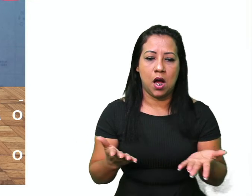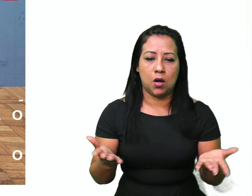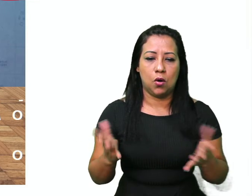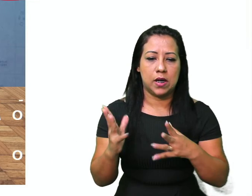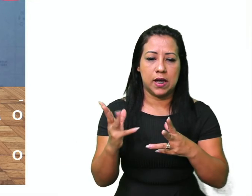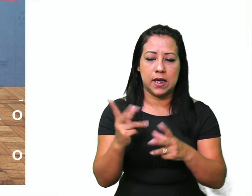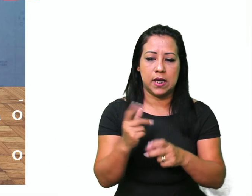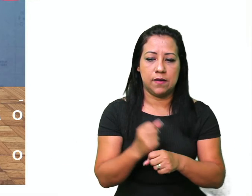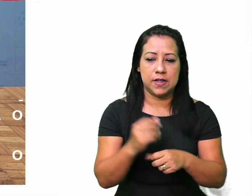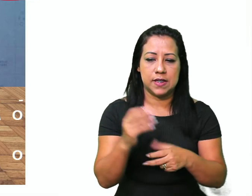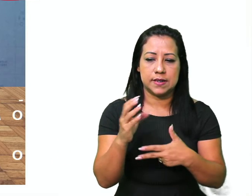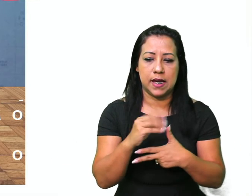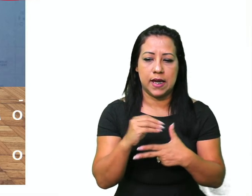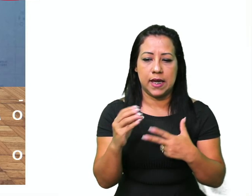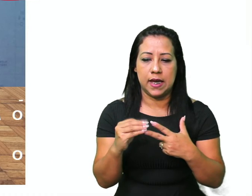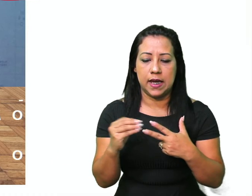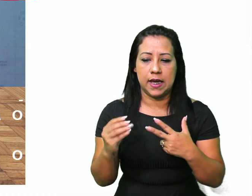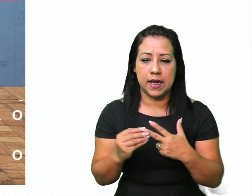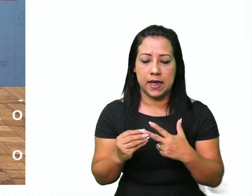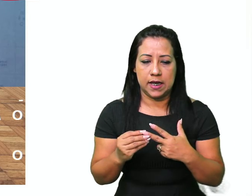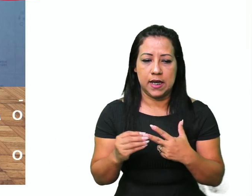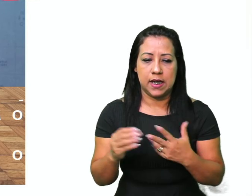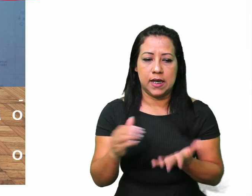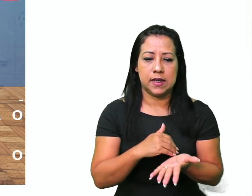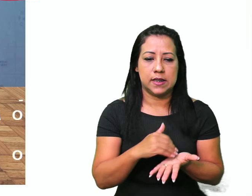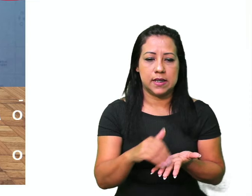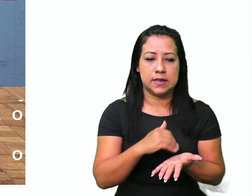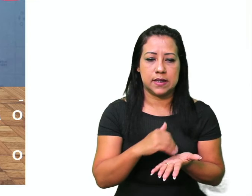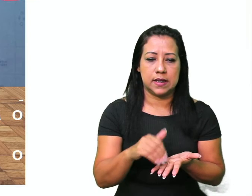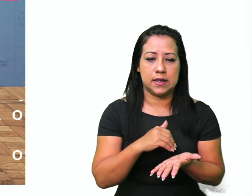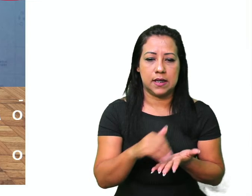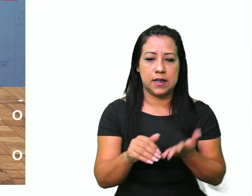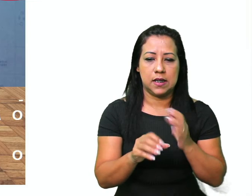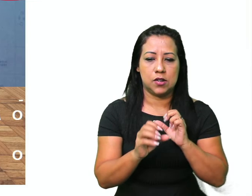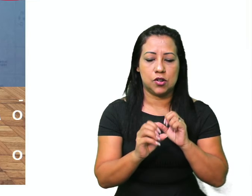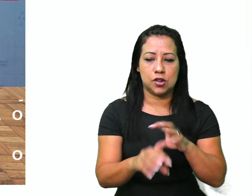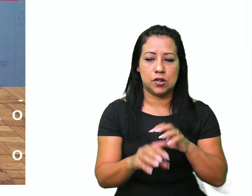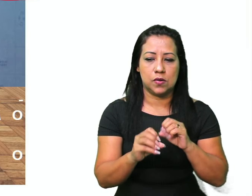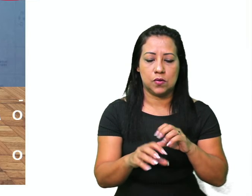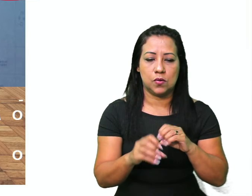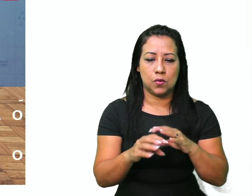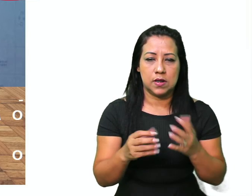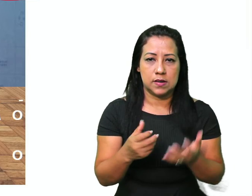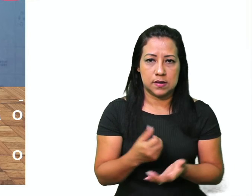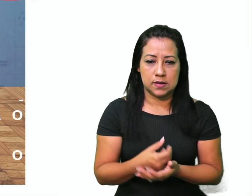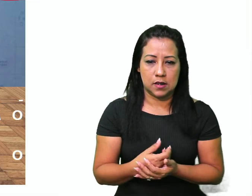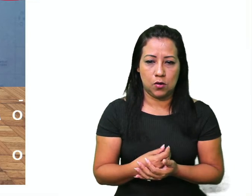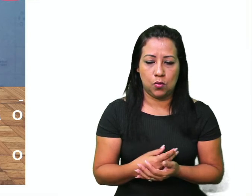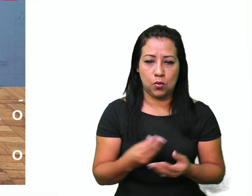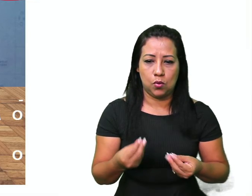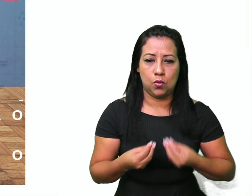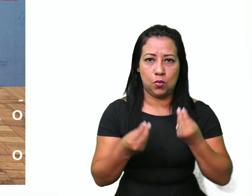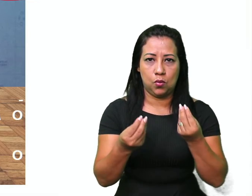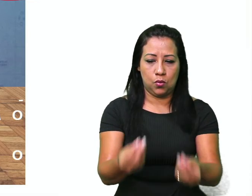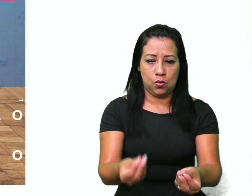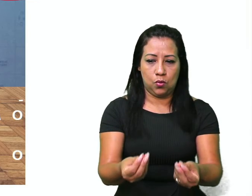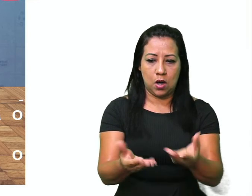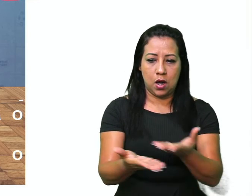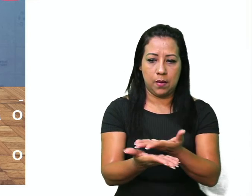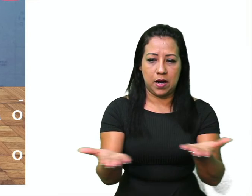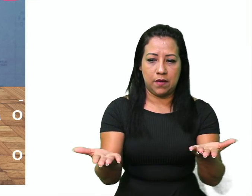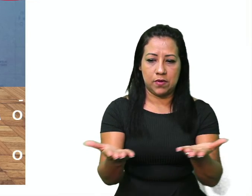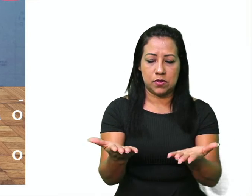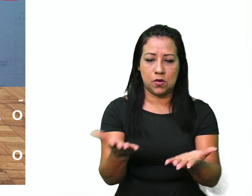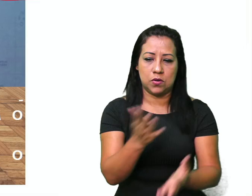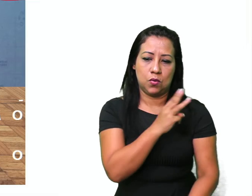governador Marco Rocha e da Secretaria da Educação, professor Suame, está entregando para todos os alunos do